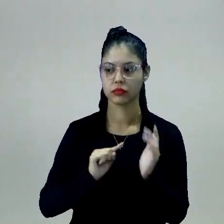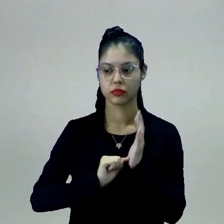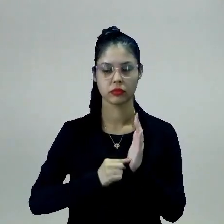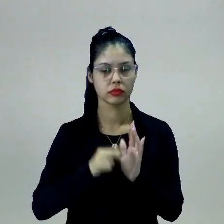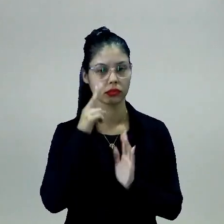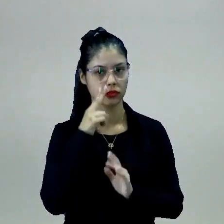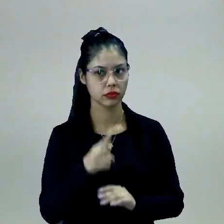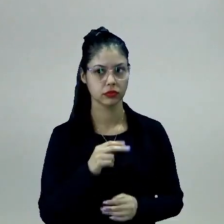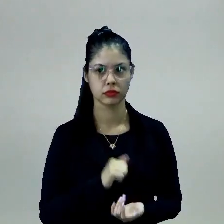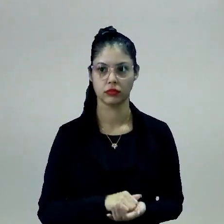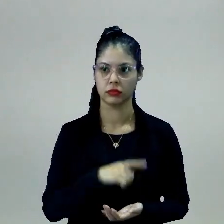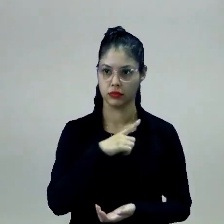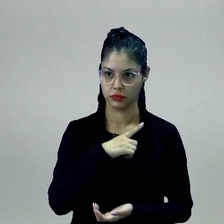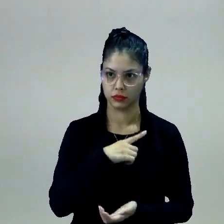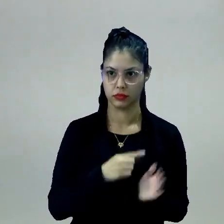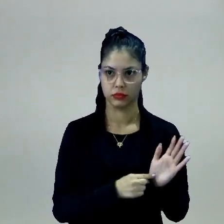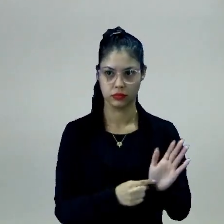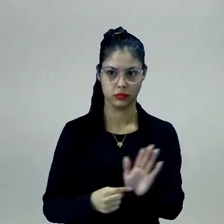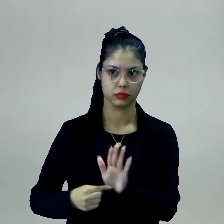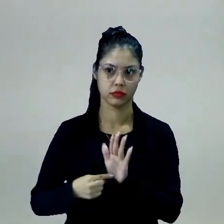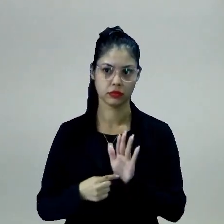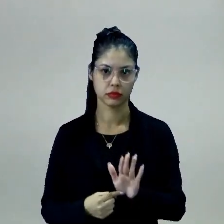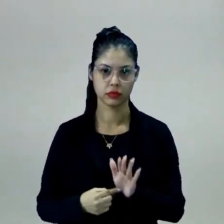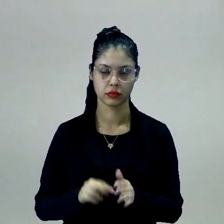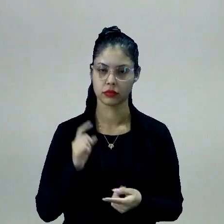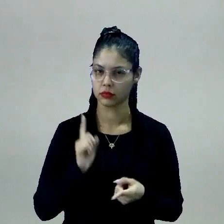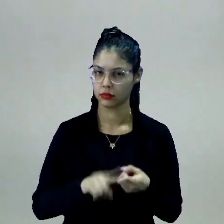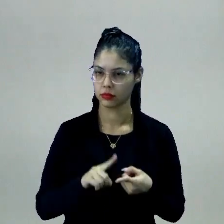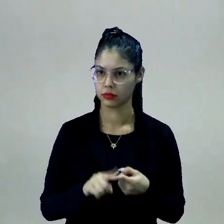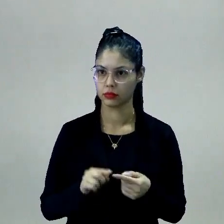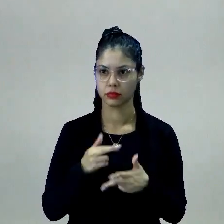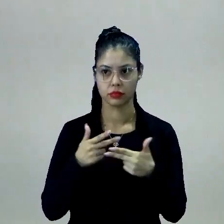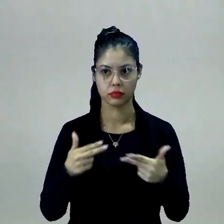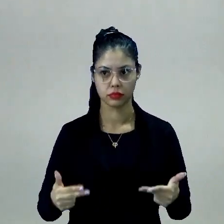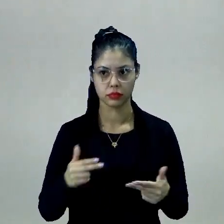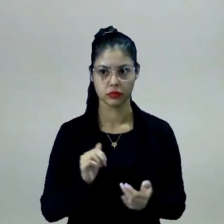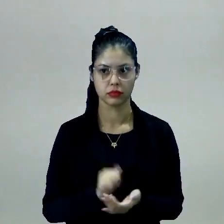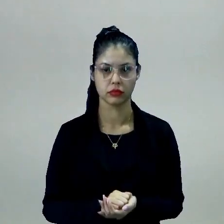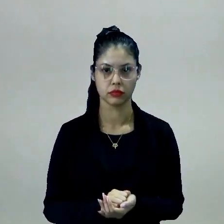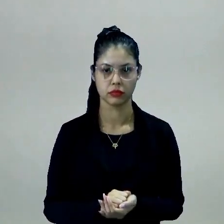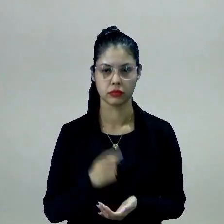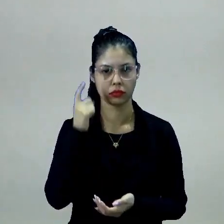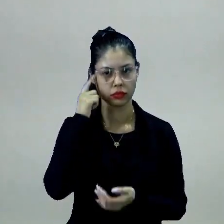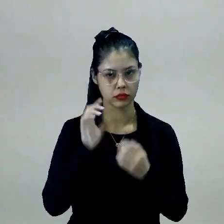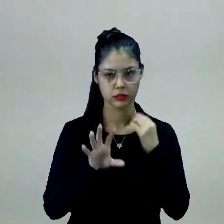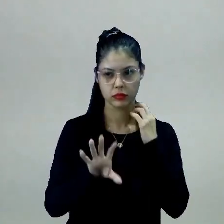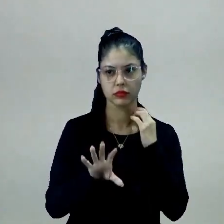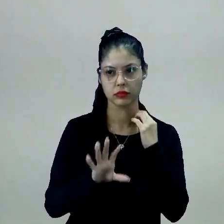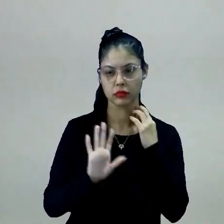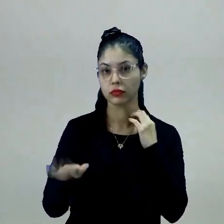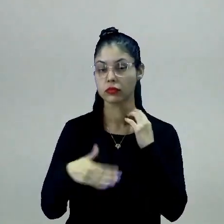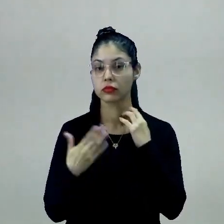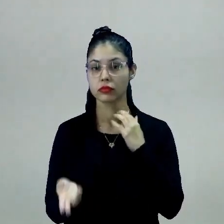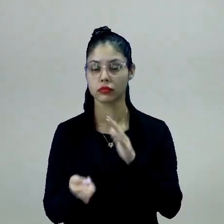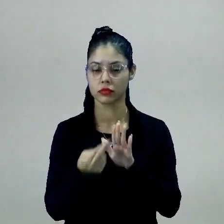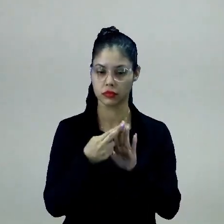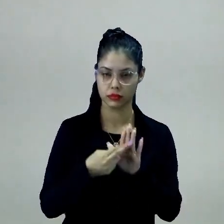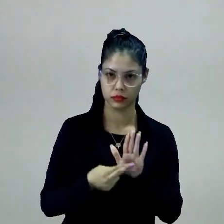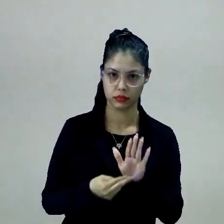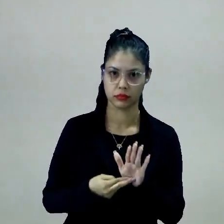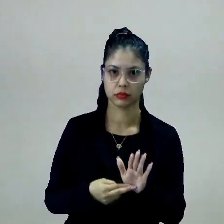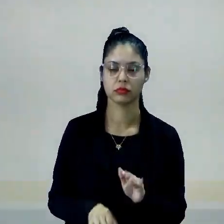pontos de vista. Você tem que apresentar, né, o porquê das coisas, o porquê você pensa assim, qual é o fato que te